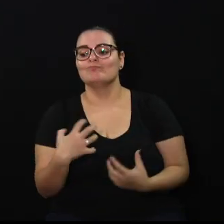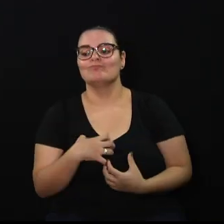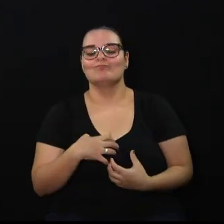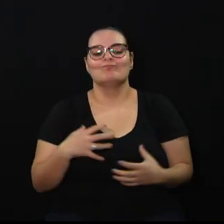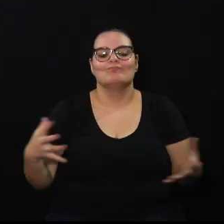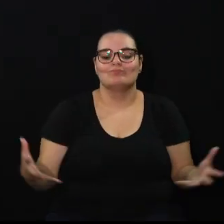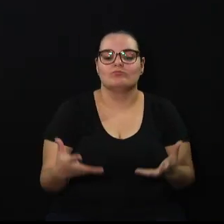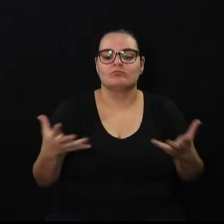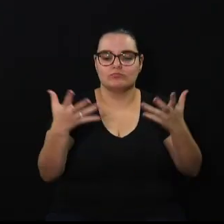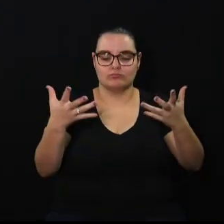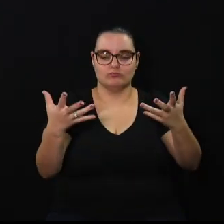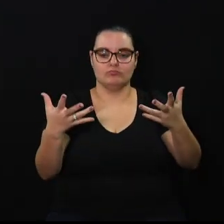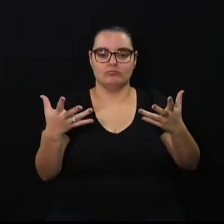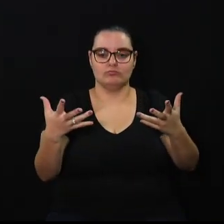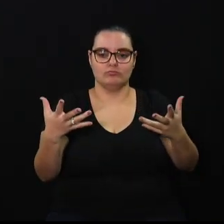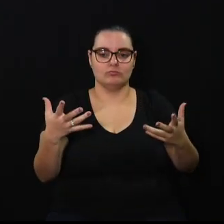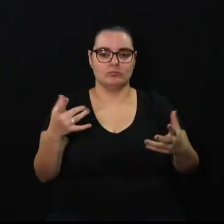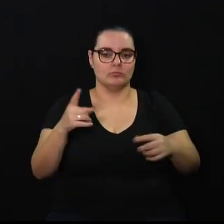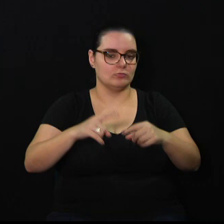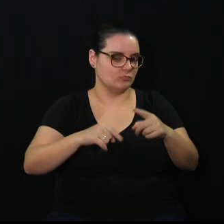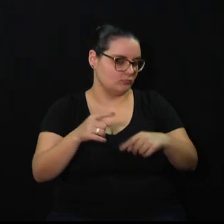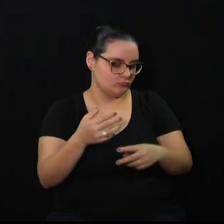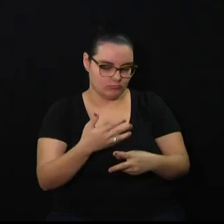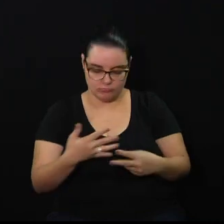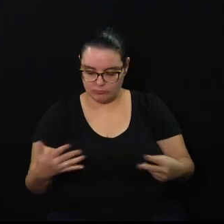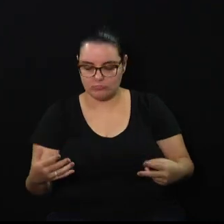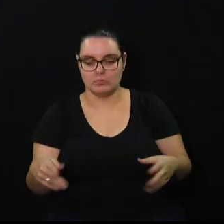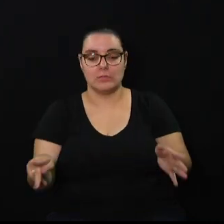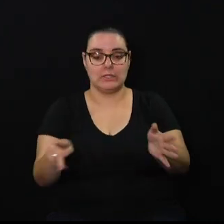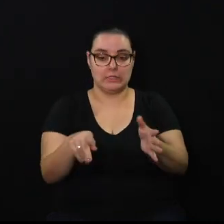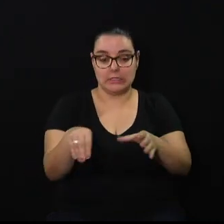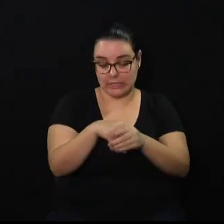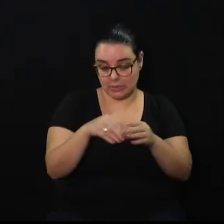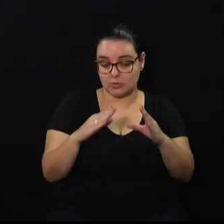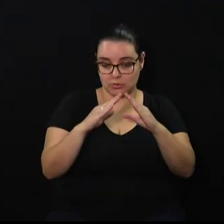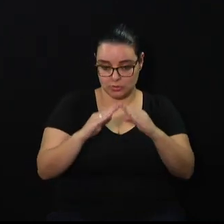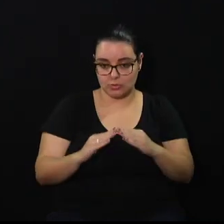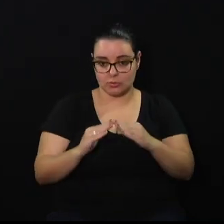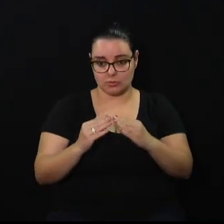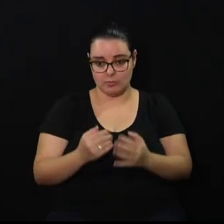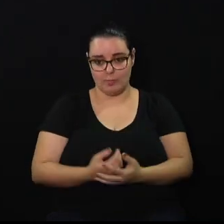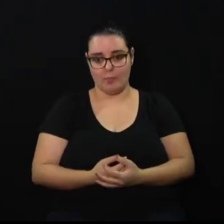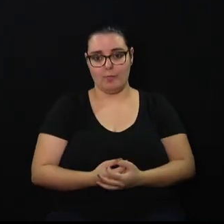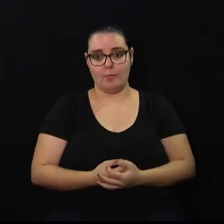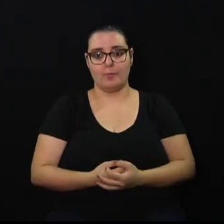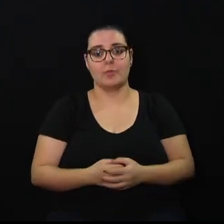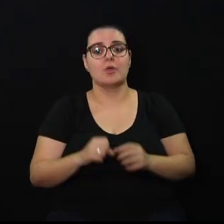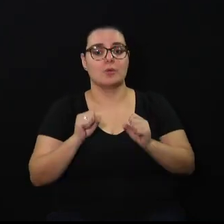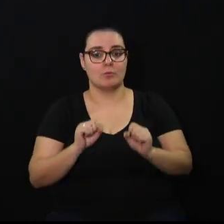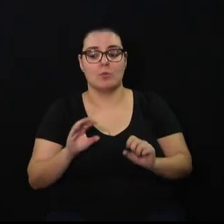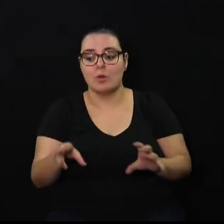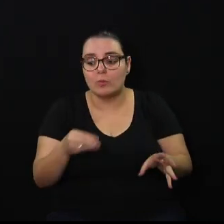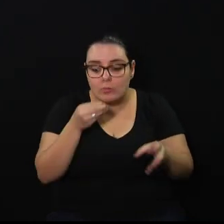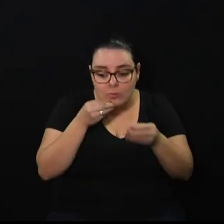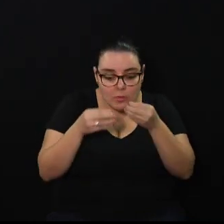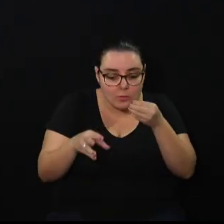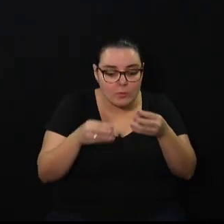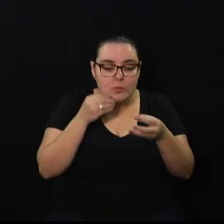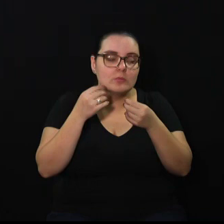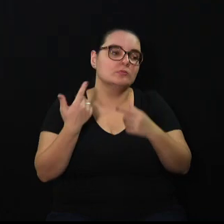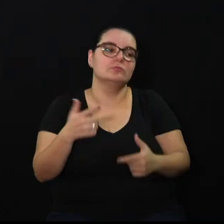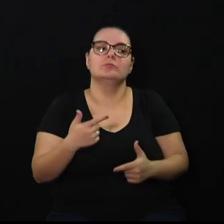estimular essa área com produtos da rede de casa e que possa pôr colocar na boca que não vai ter problema nenhum